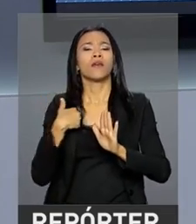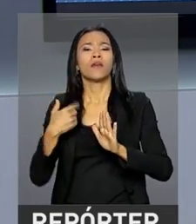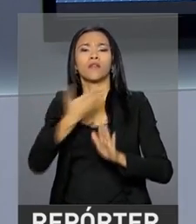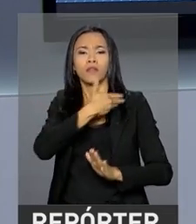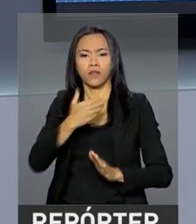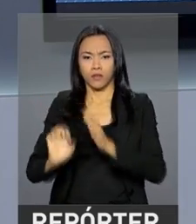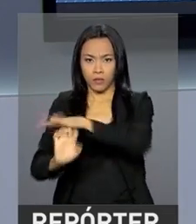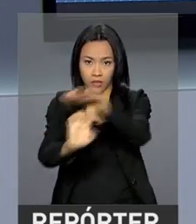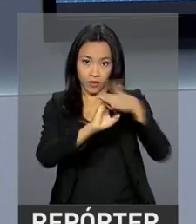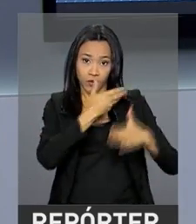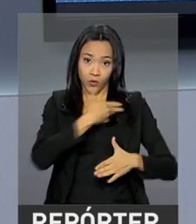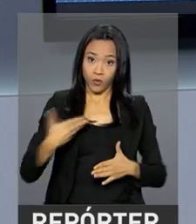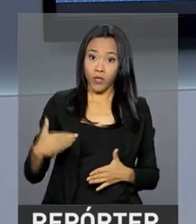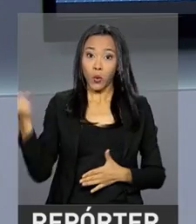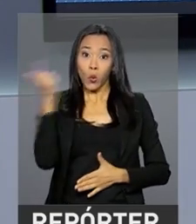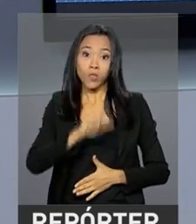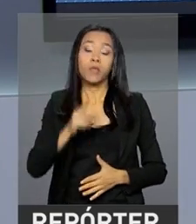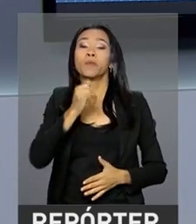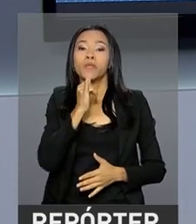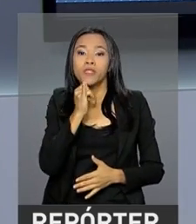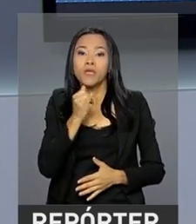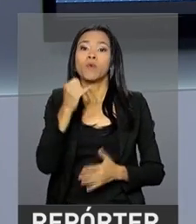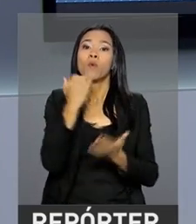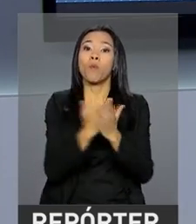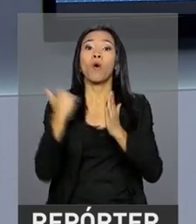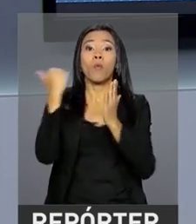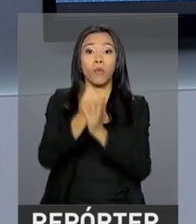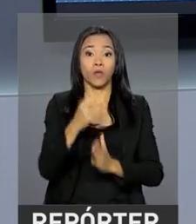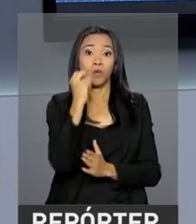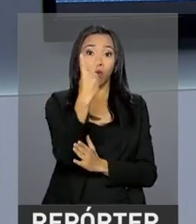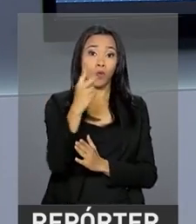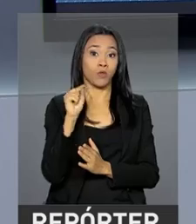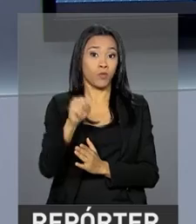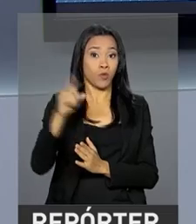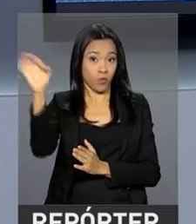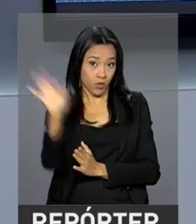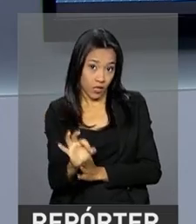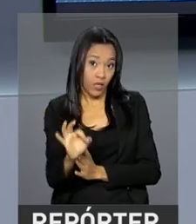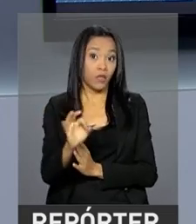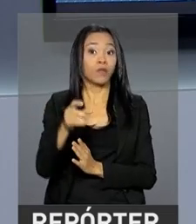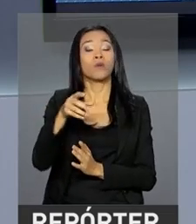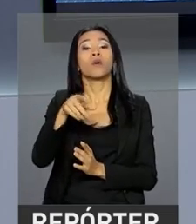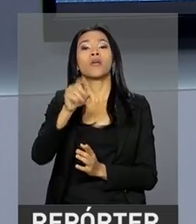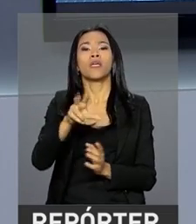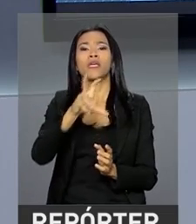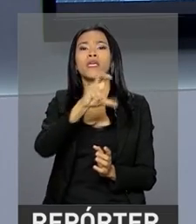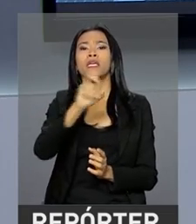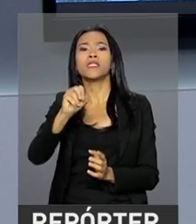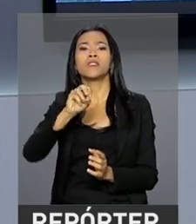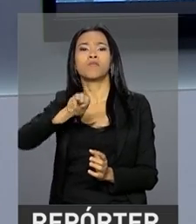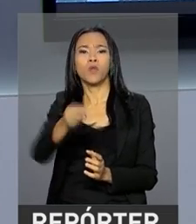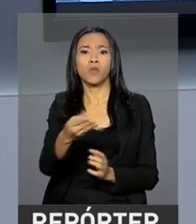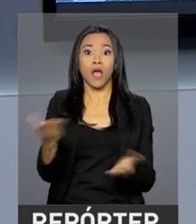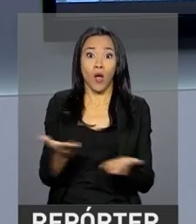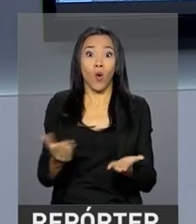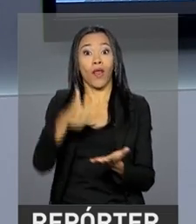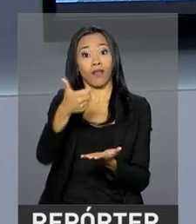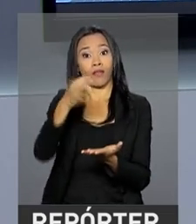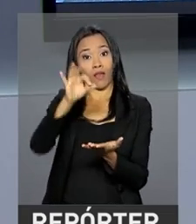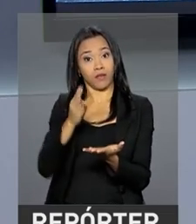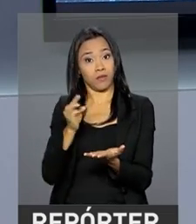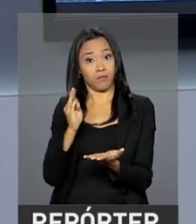avanços como por exemplo um aumento de 2000% no lucro das empresas que passou de 500 milhões para mais de R bilhões